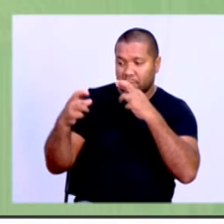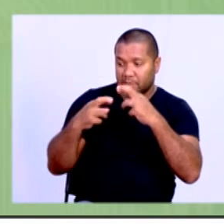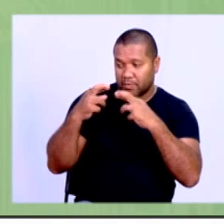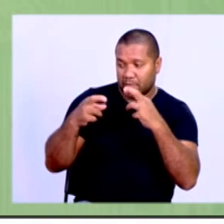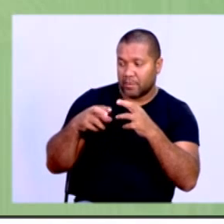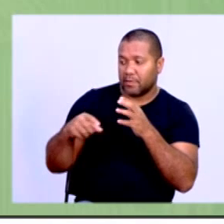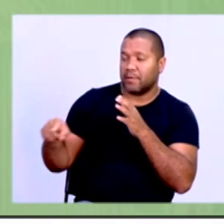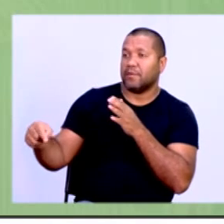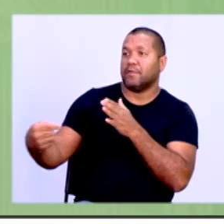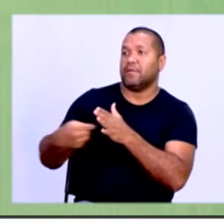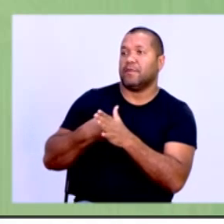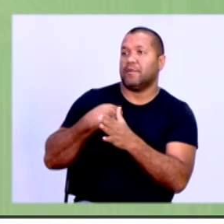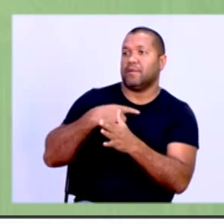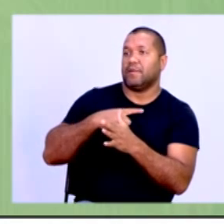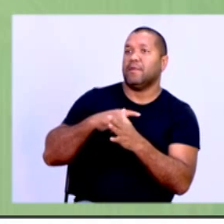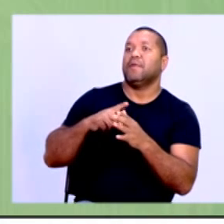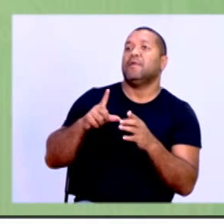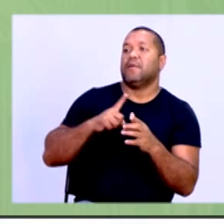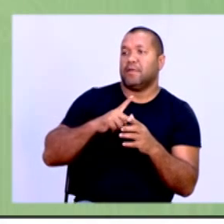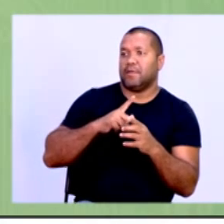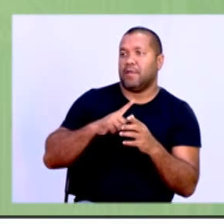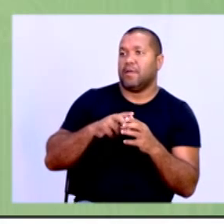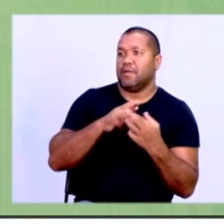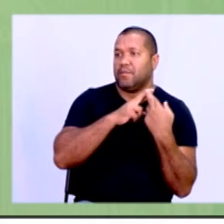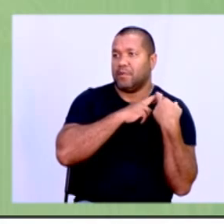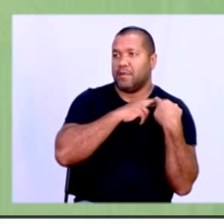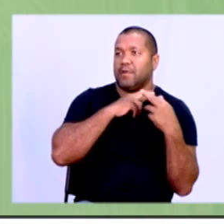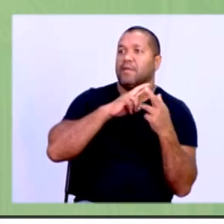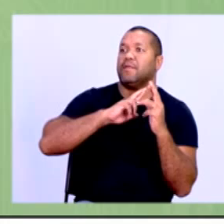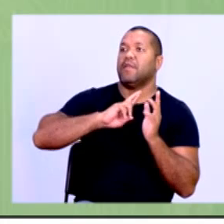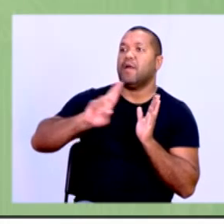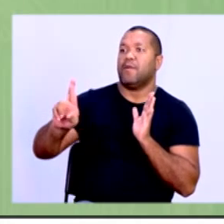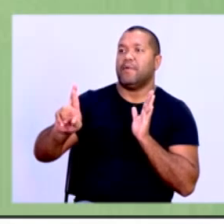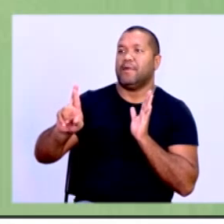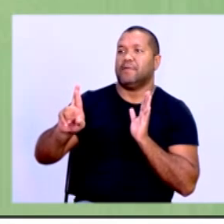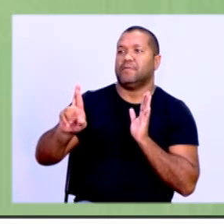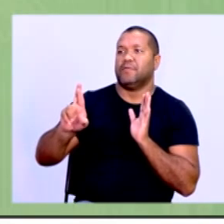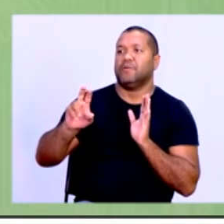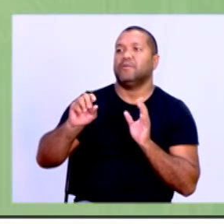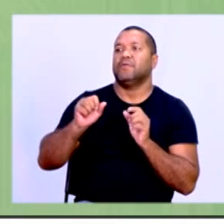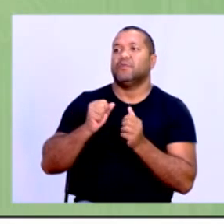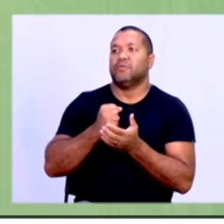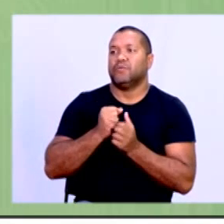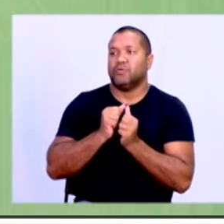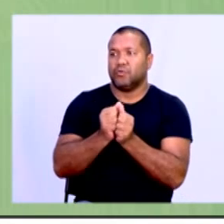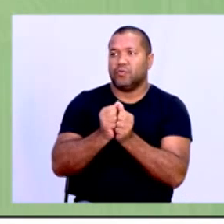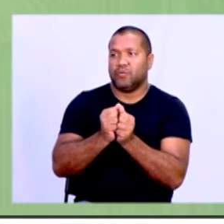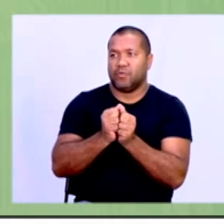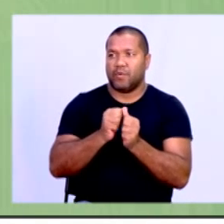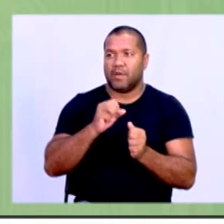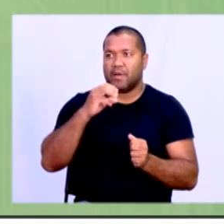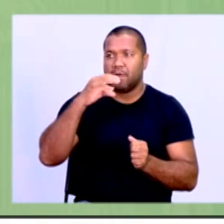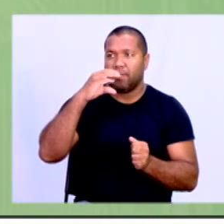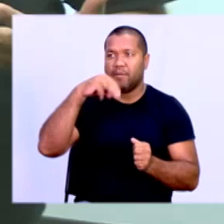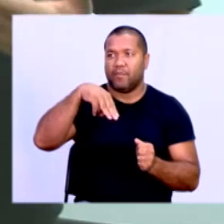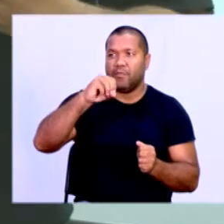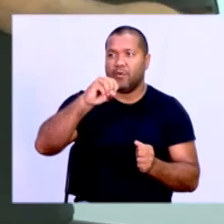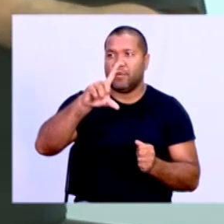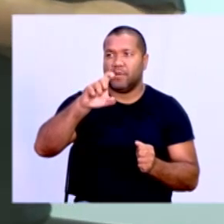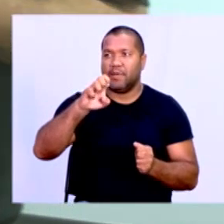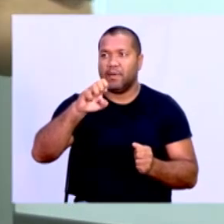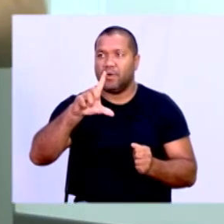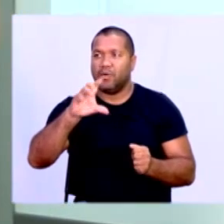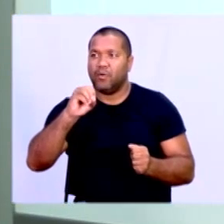por retornar uma resposta com a ajuda das camadas Model e View. Olha, alunos, espero que vocês estejam vendo